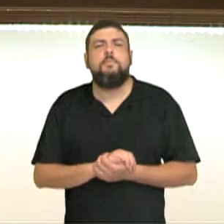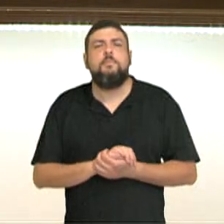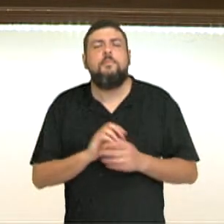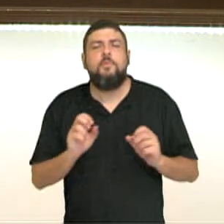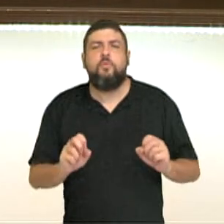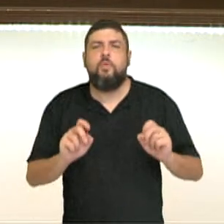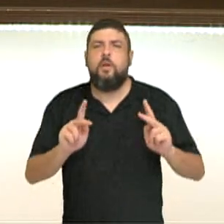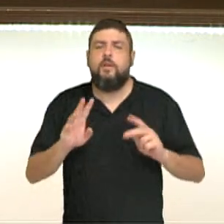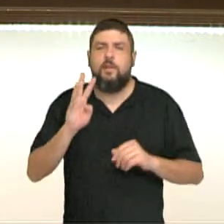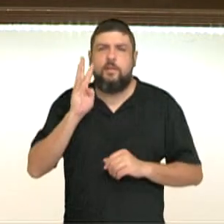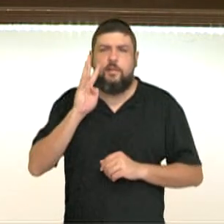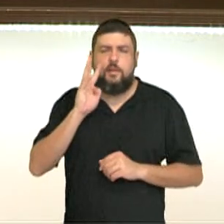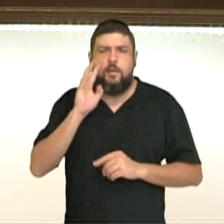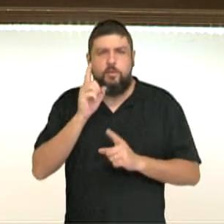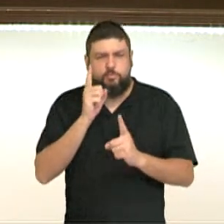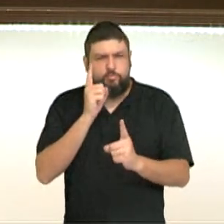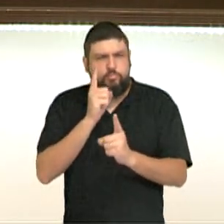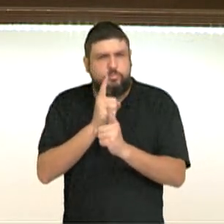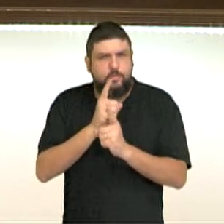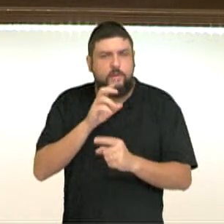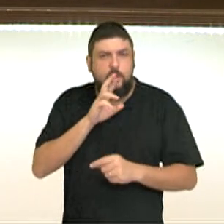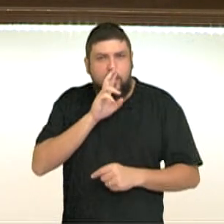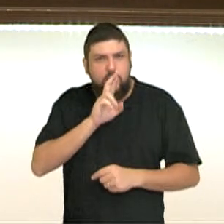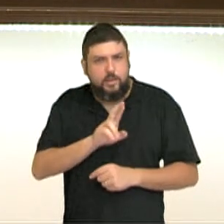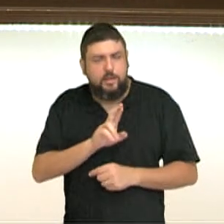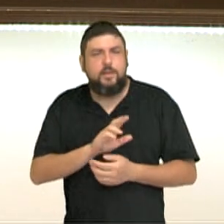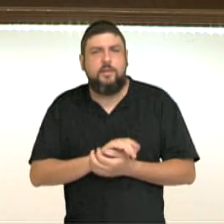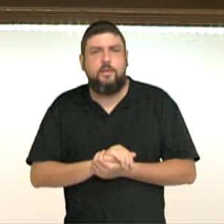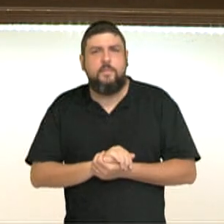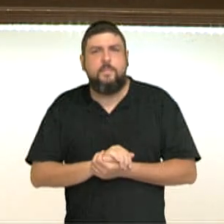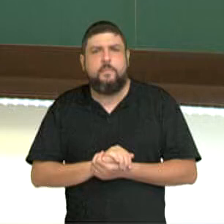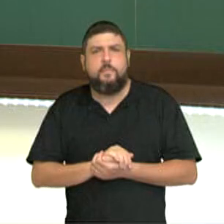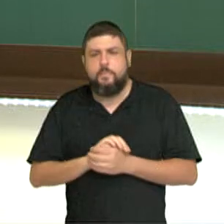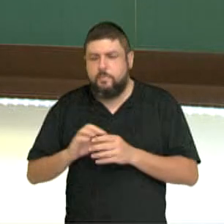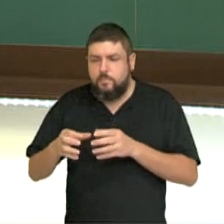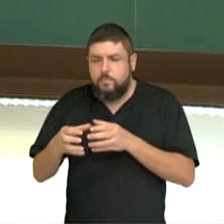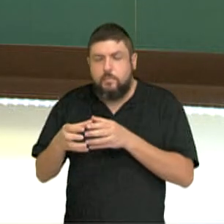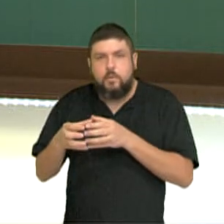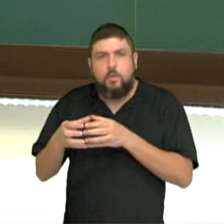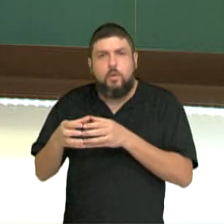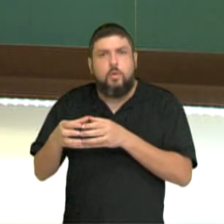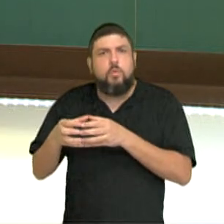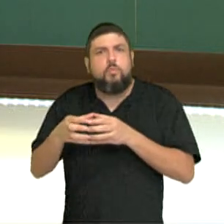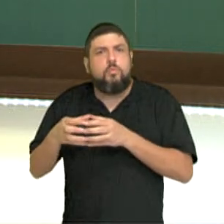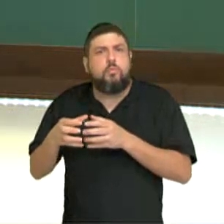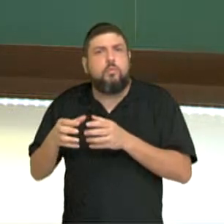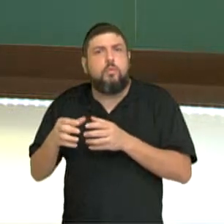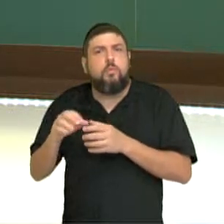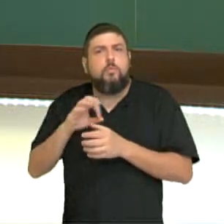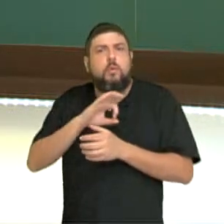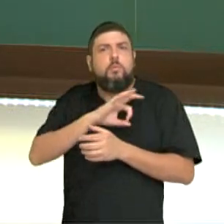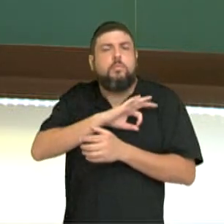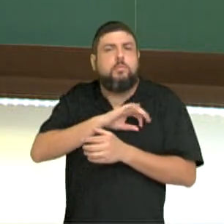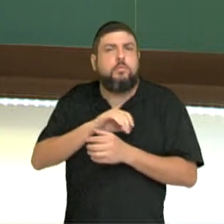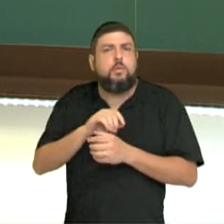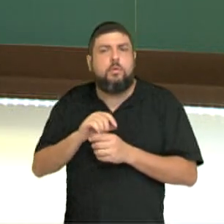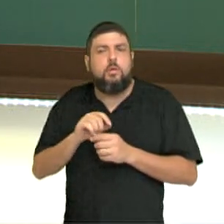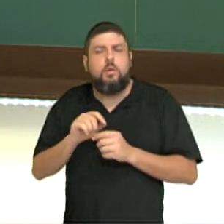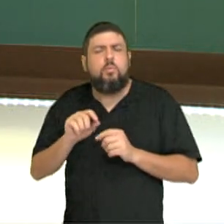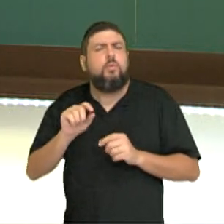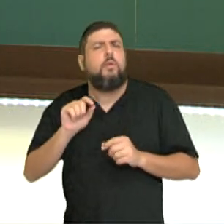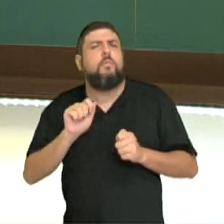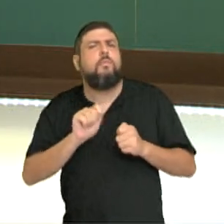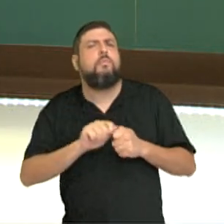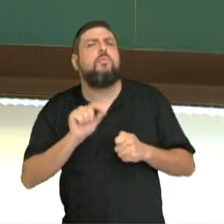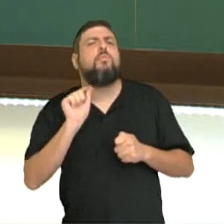Legal, você encontrou as respostas solicitadas, né? O que e quando, né? Então, algumas das